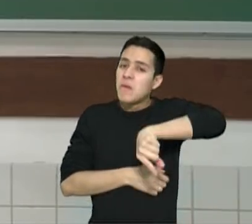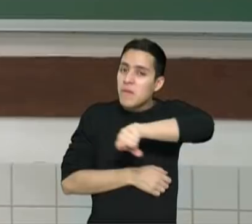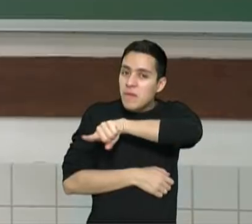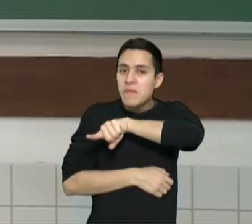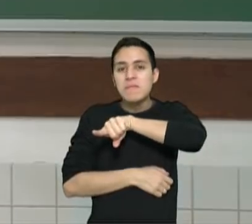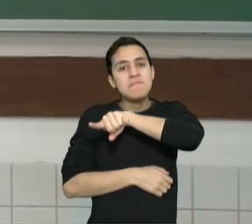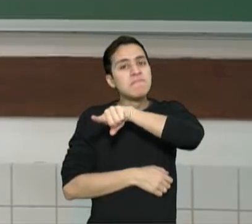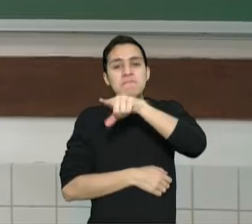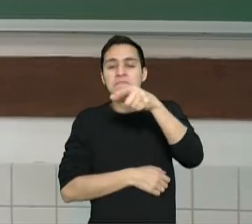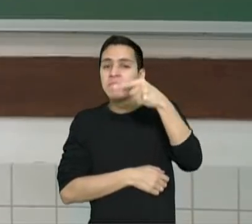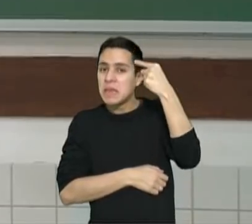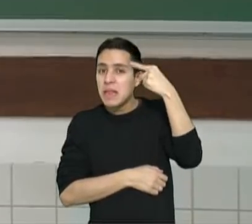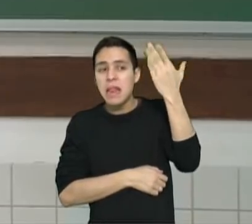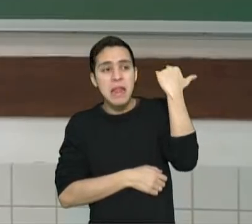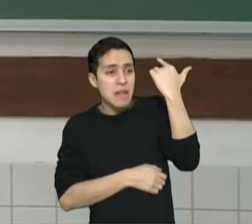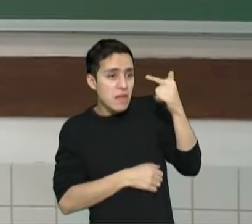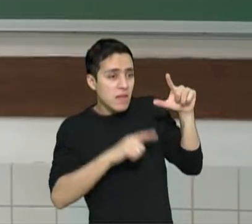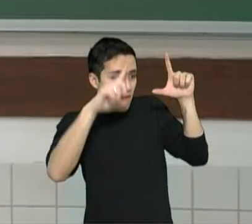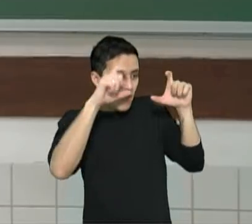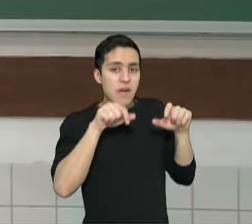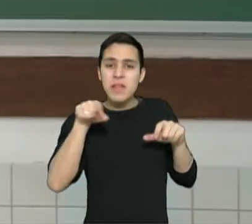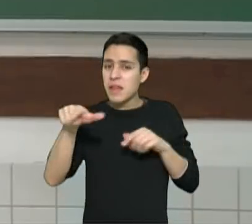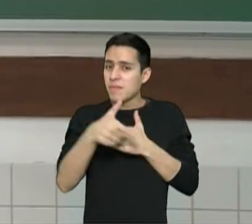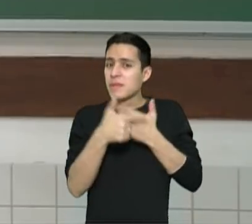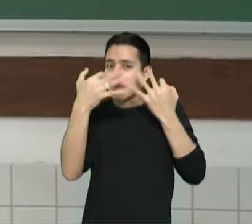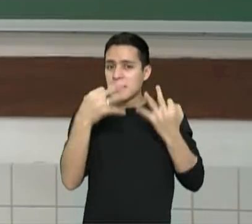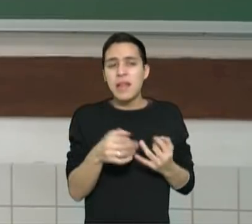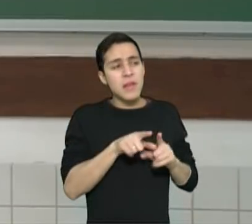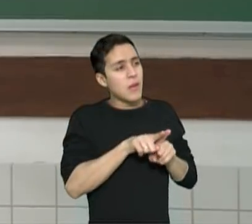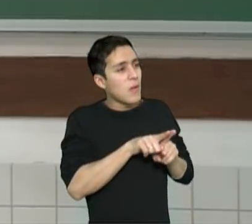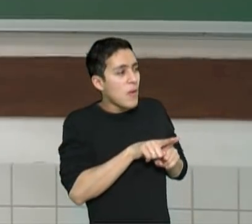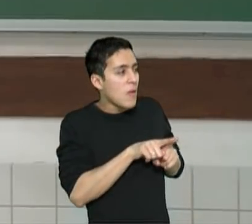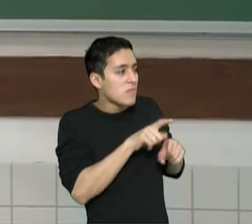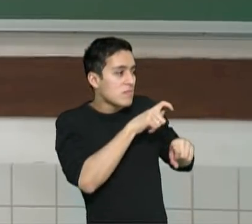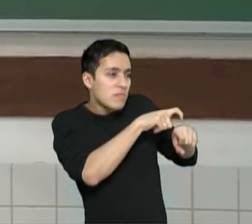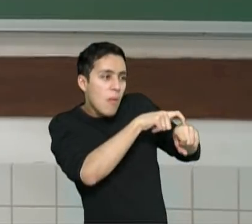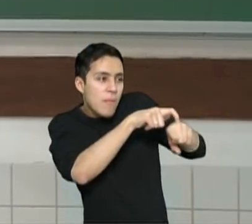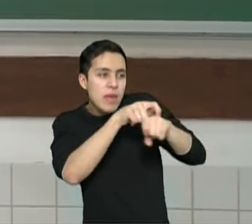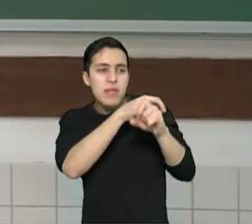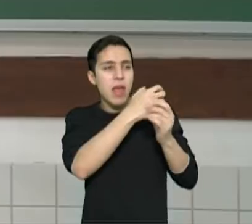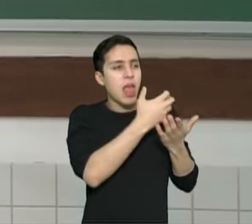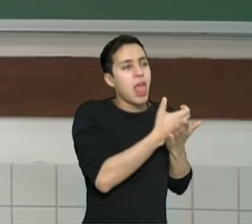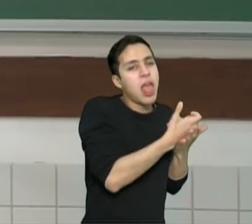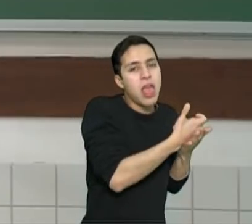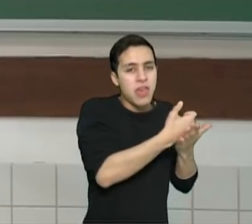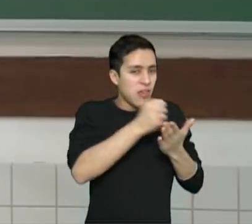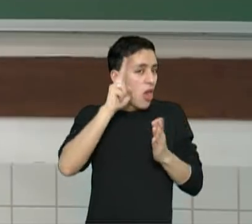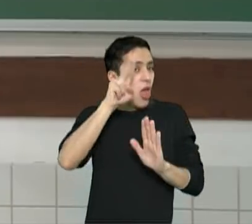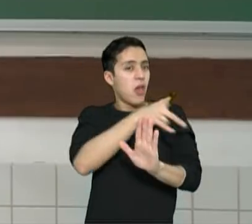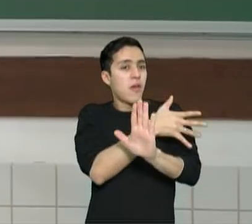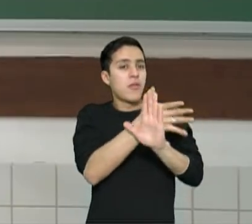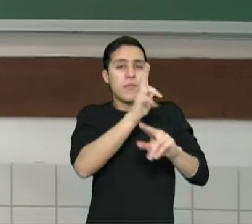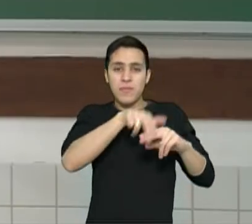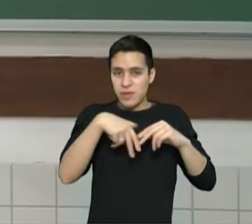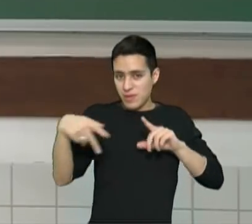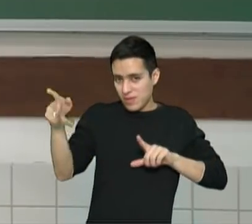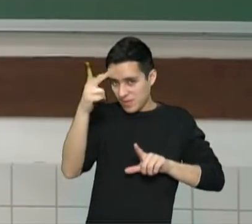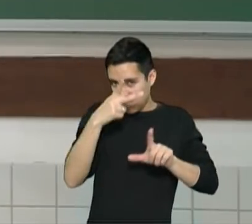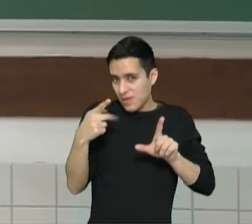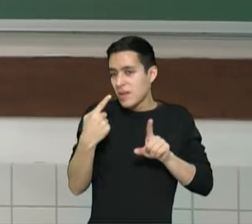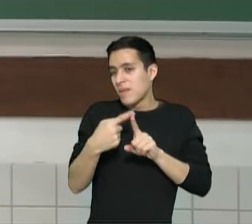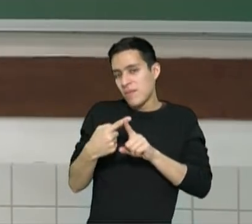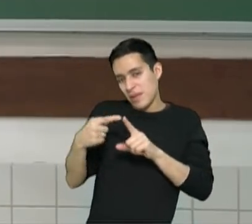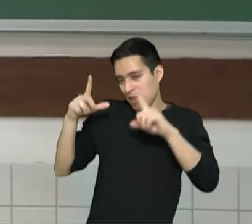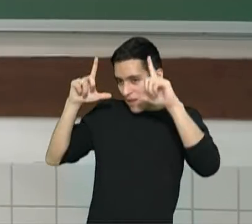tendo a fotografia, ele fez esse papel de registrar o momento, né? Registrar através da pintura, porque a fotografia tem